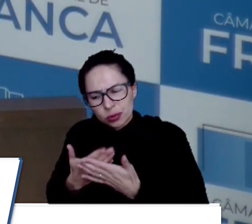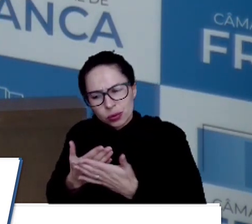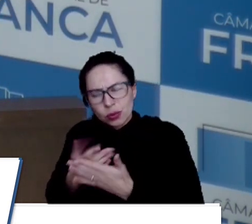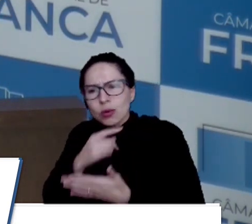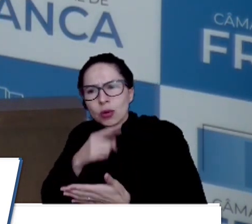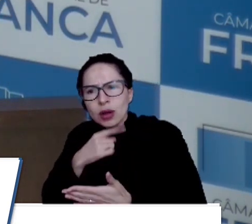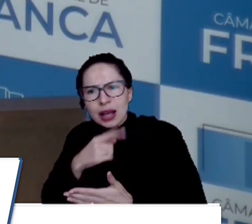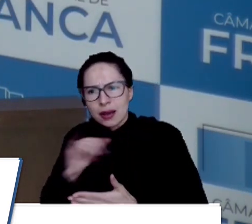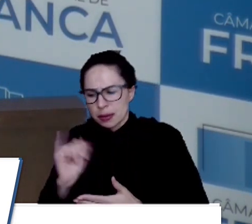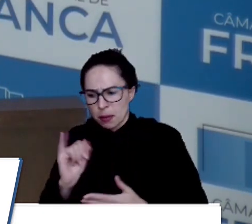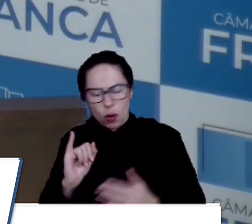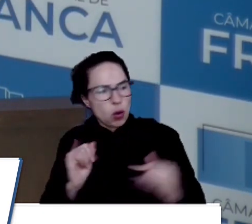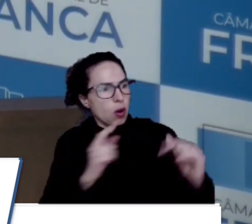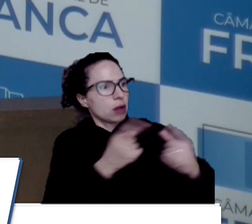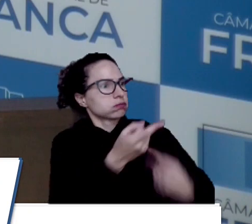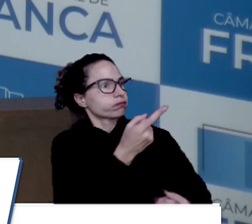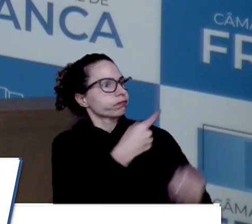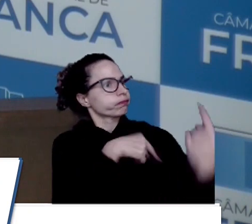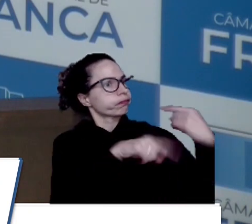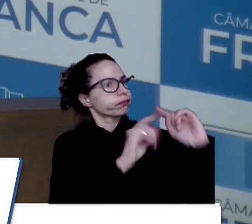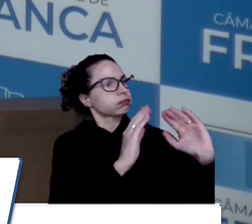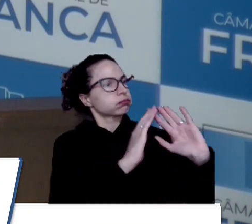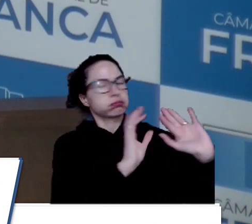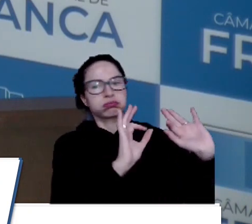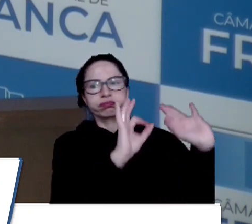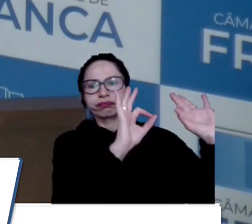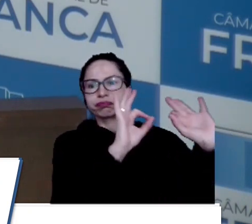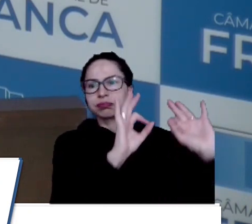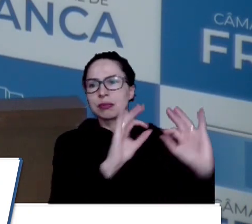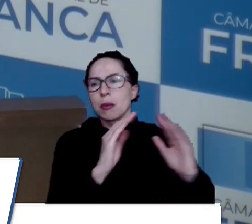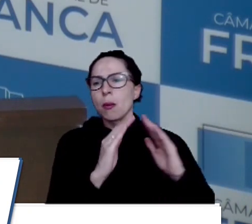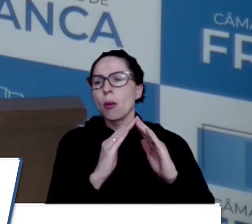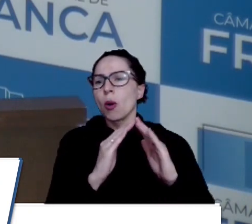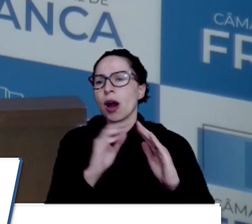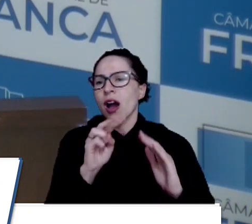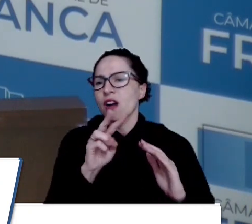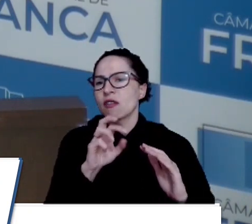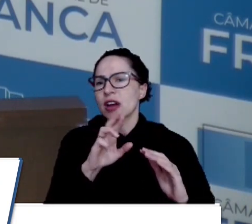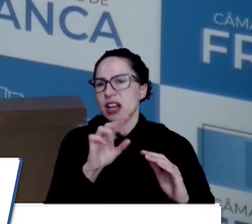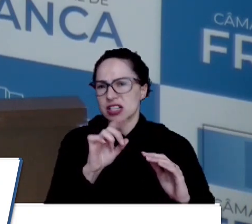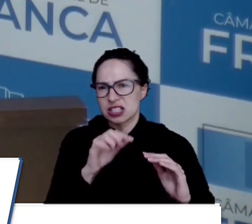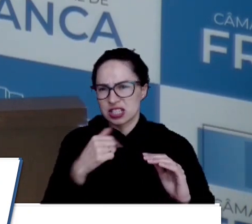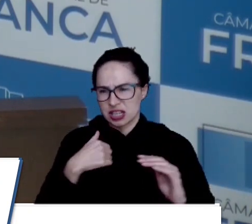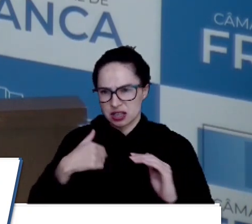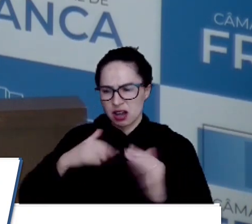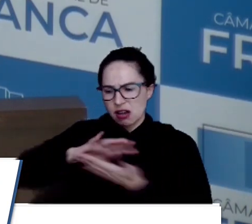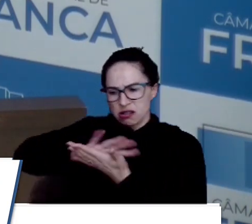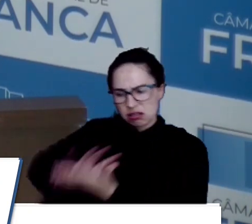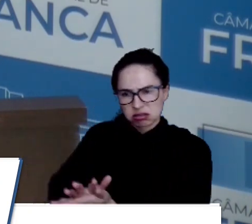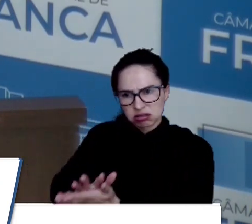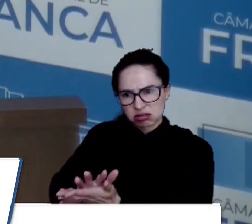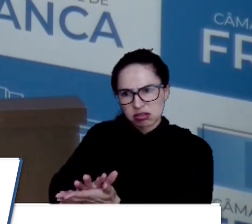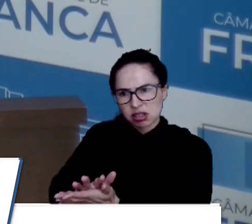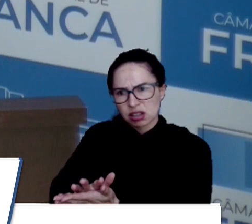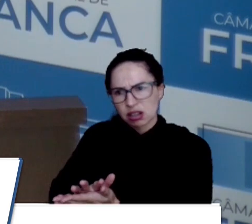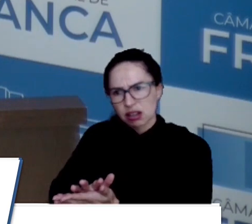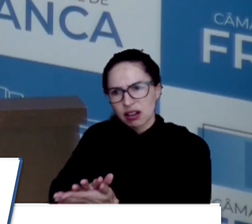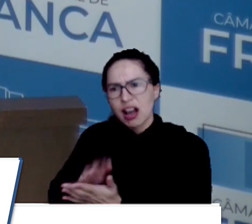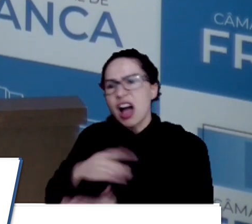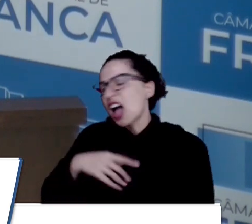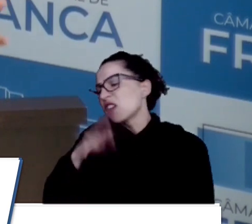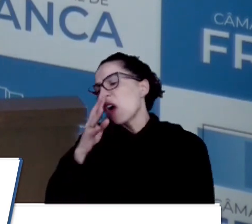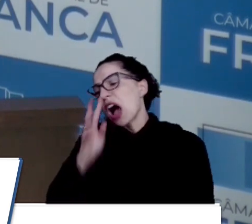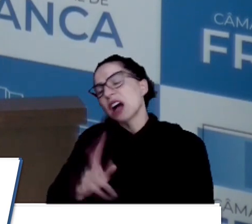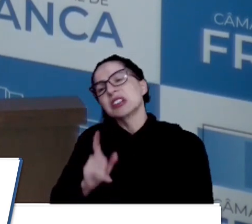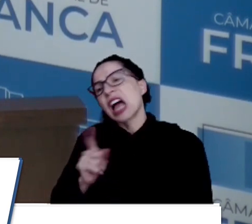o cara que está construindo uma casa na Morada do Verde? Só porque eu não estudei, eu tenho que ser penalizado? Aí eu vou ser acusado que, não,